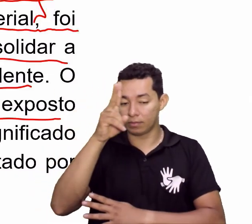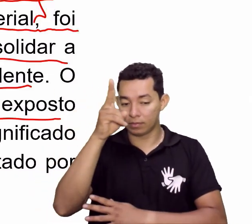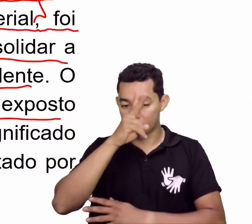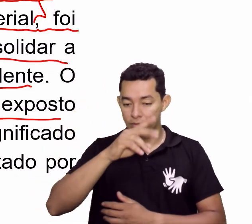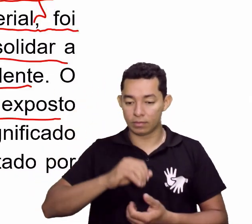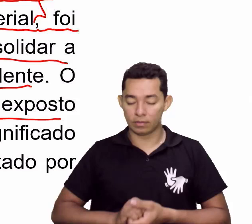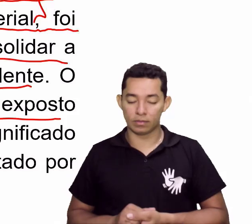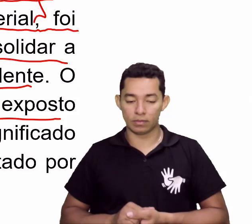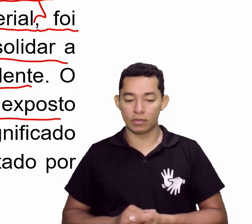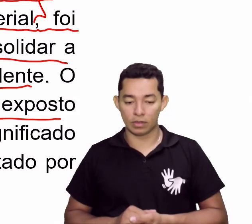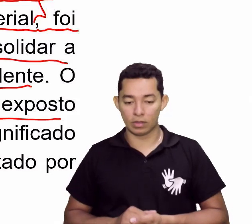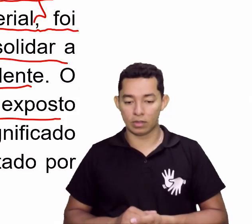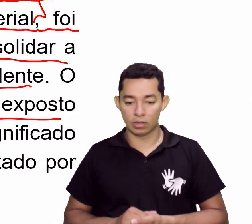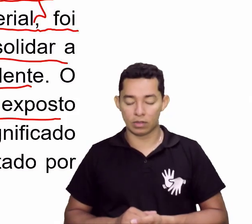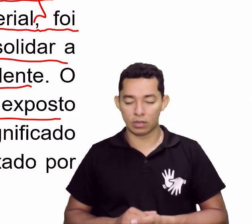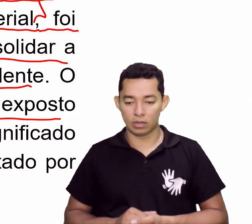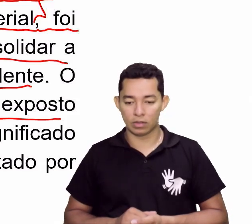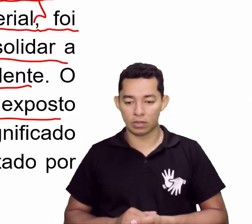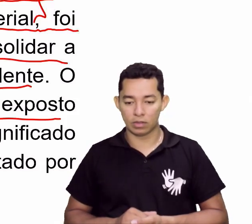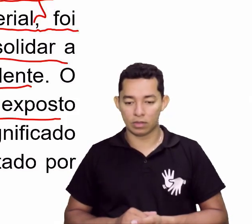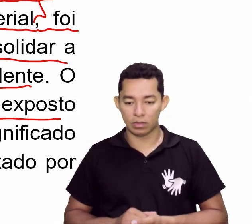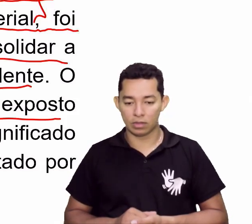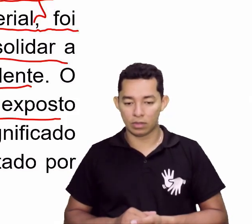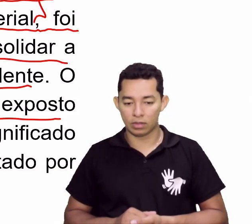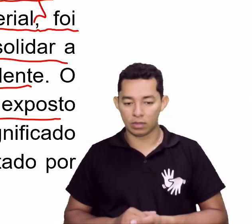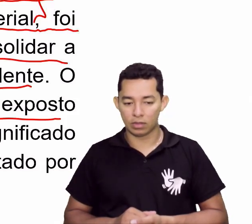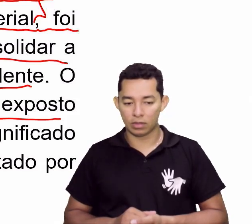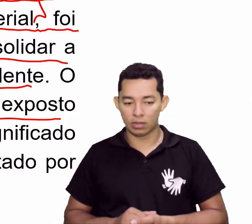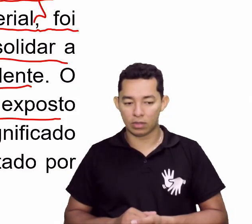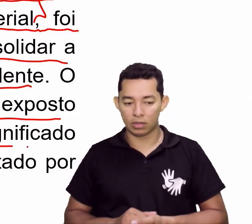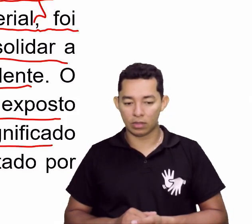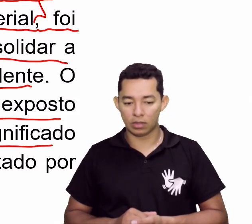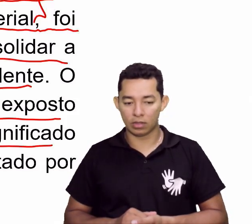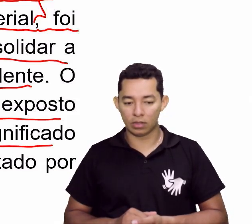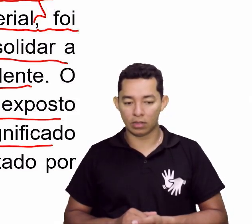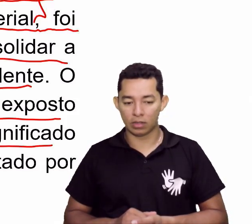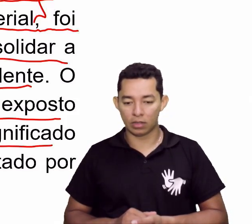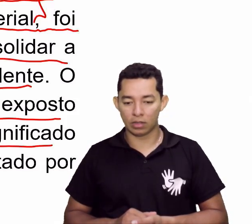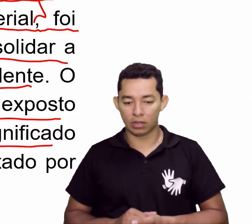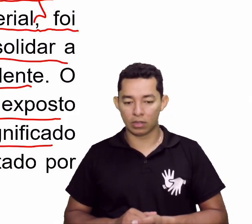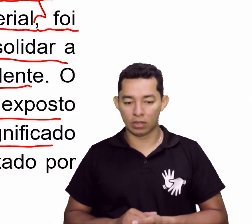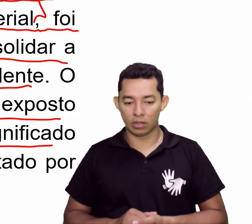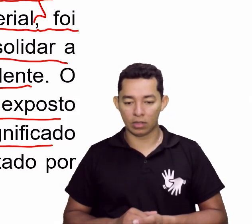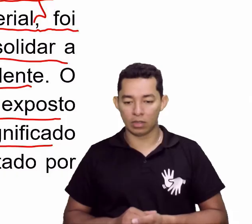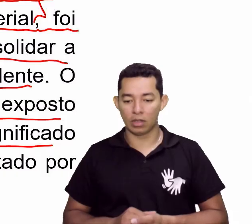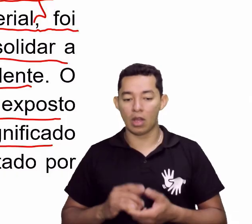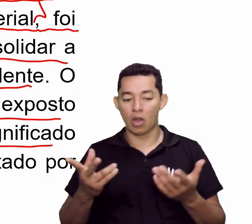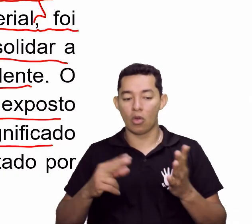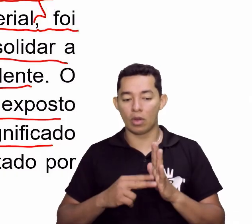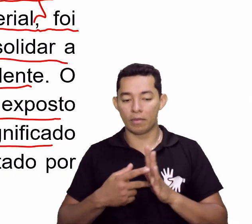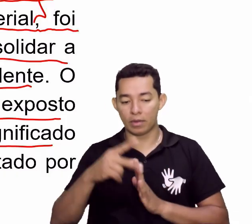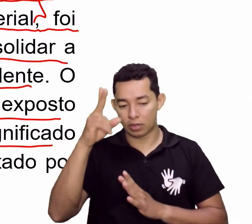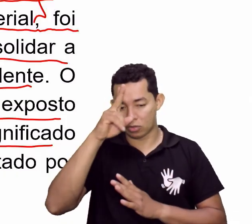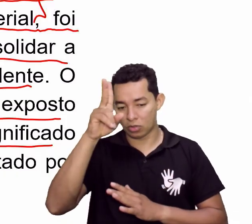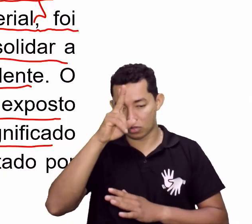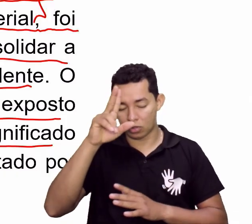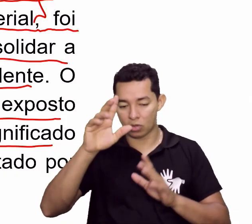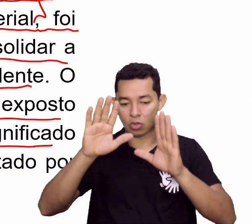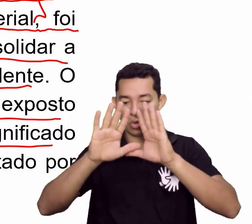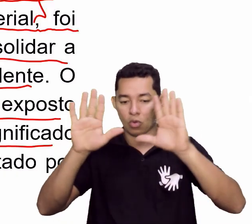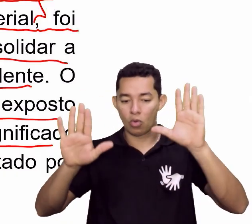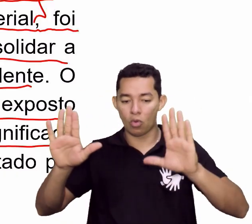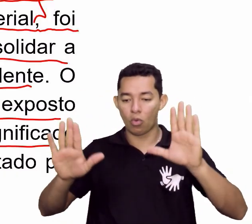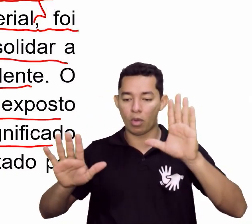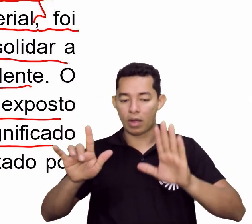Museu Paulista, lá na França. Ui. Qual é o significado histórico do